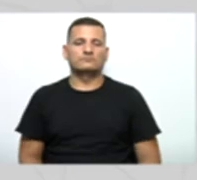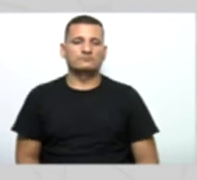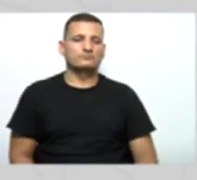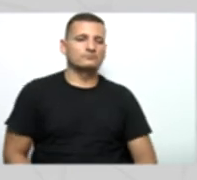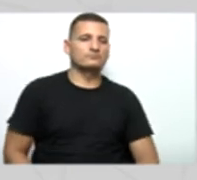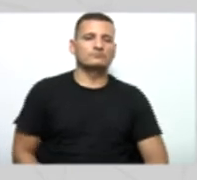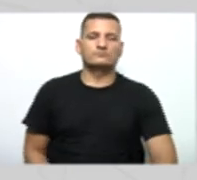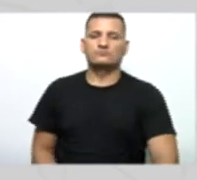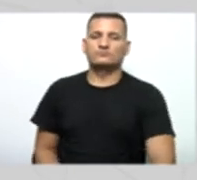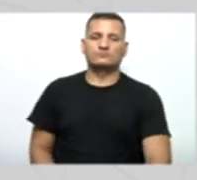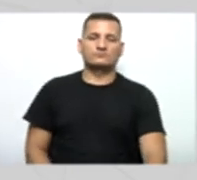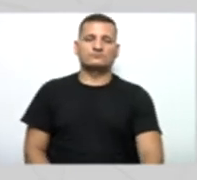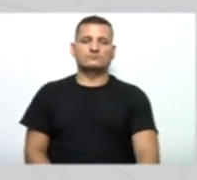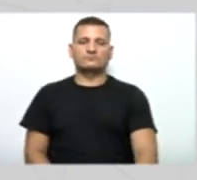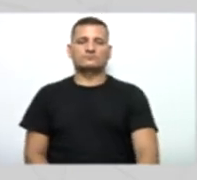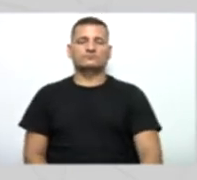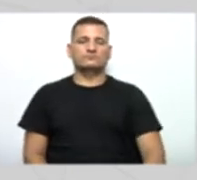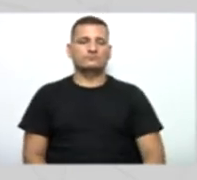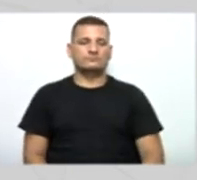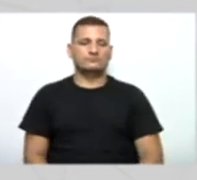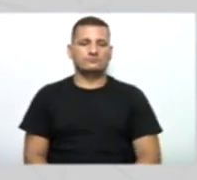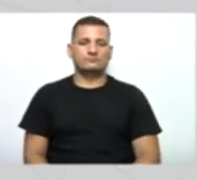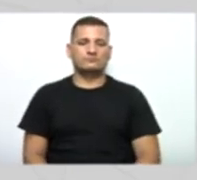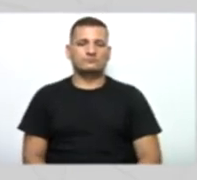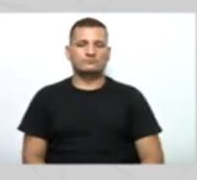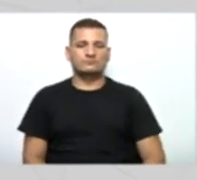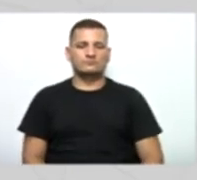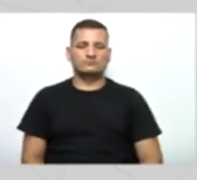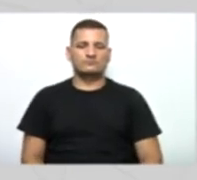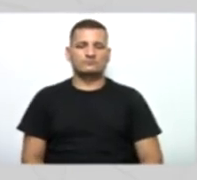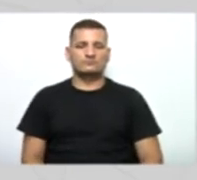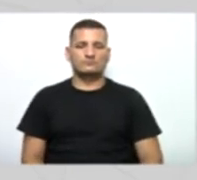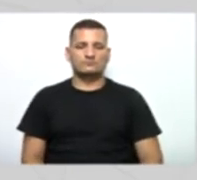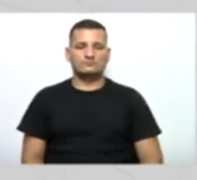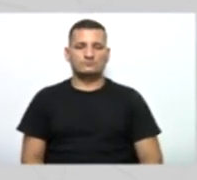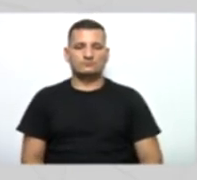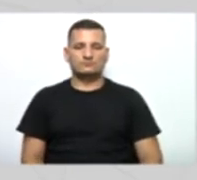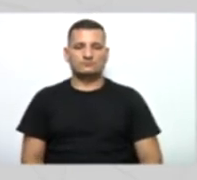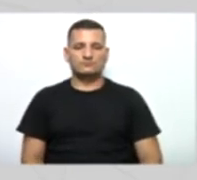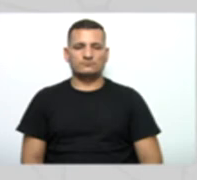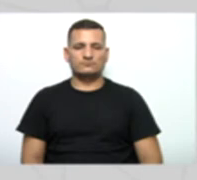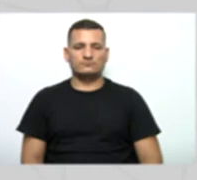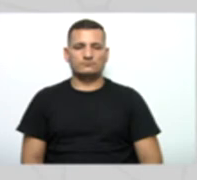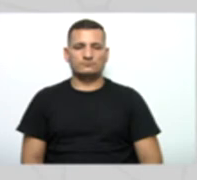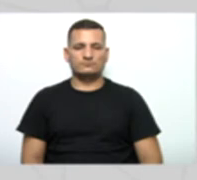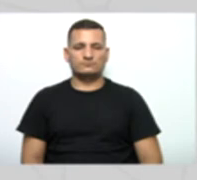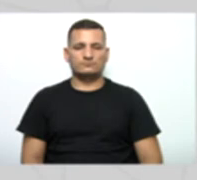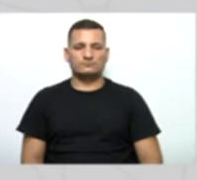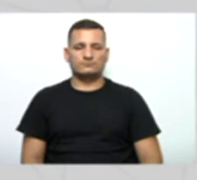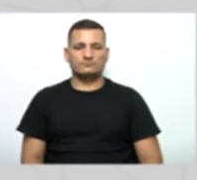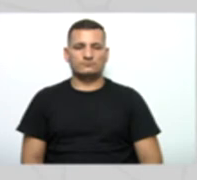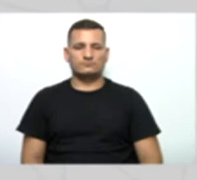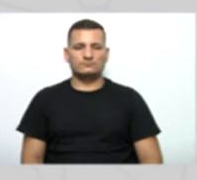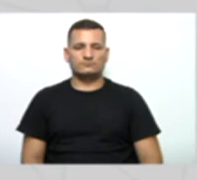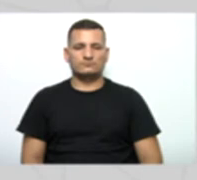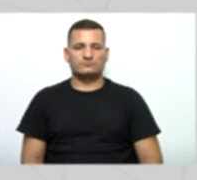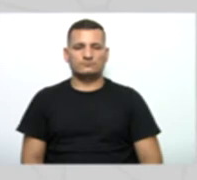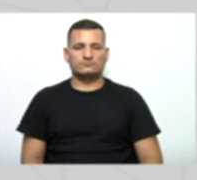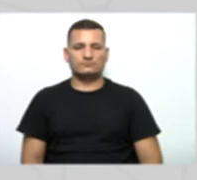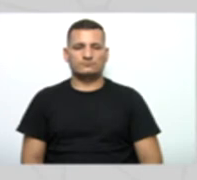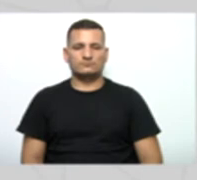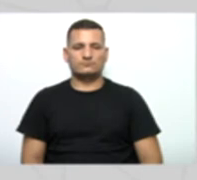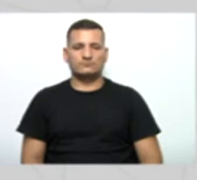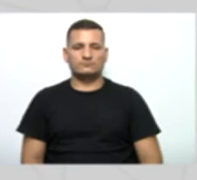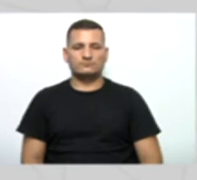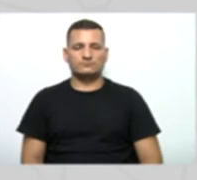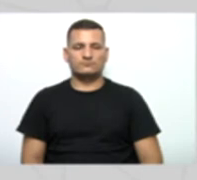no primeiro formatador e um valor no segundo formatador. Aí você usa o ponto format para dizer que valores são esses. Aí você